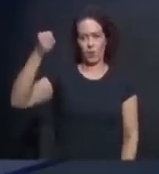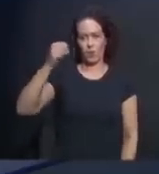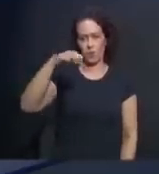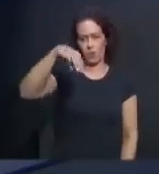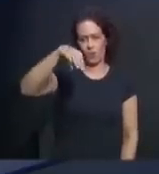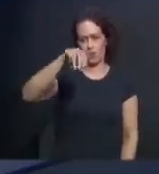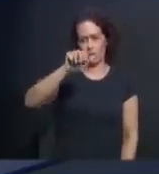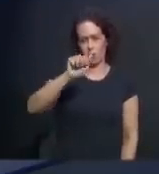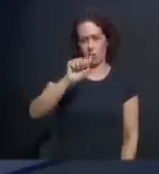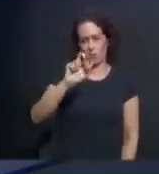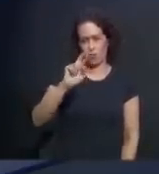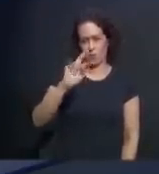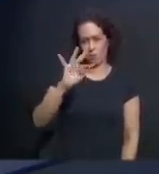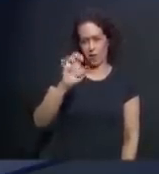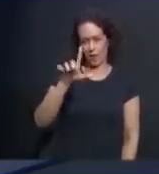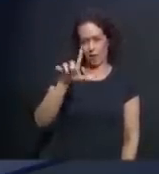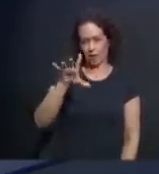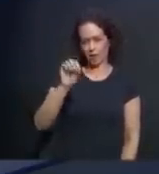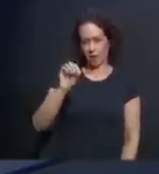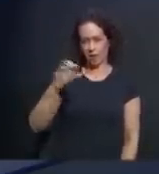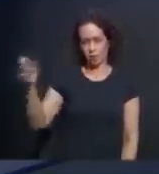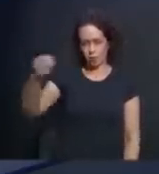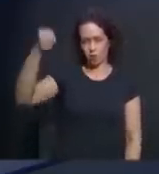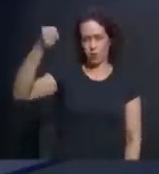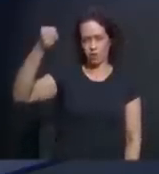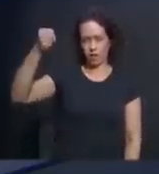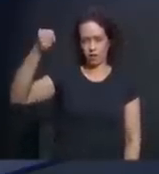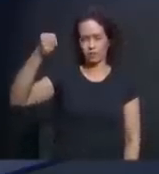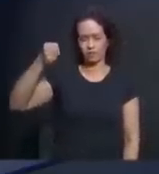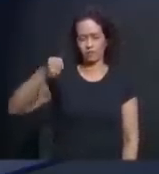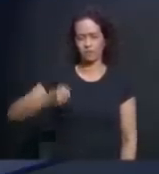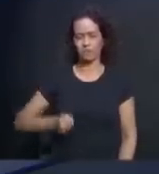Jesus. Boa.